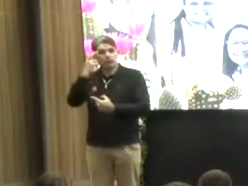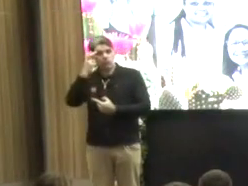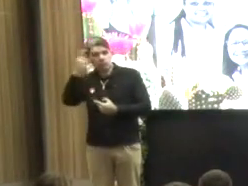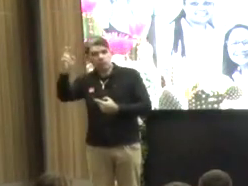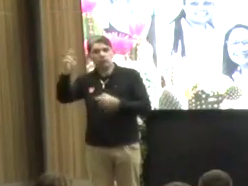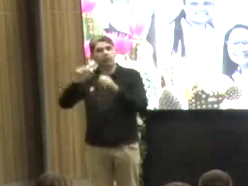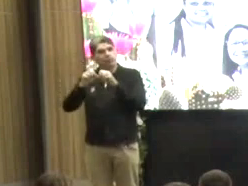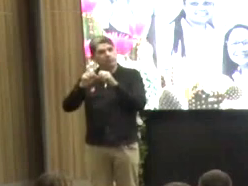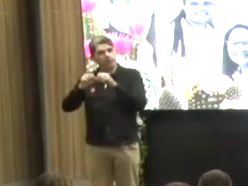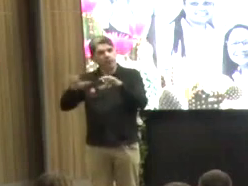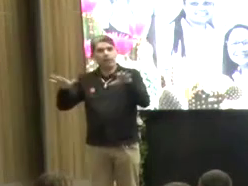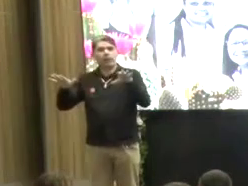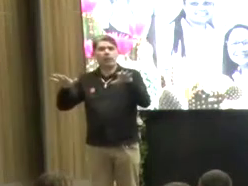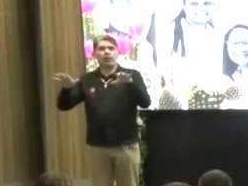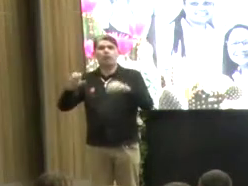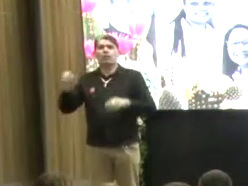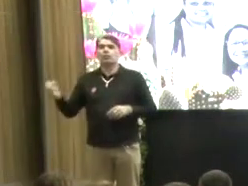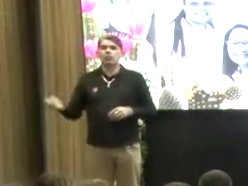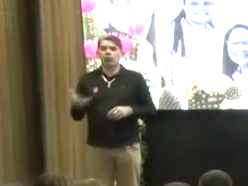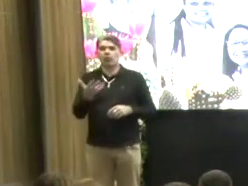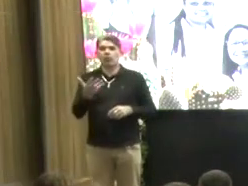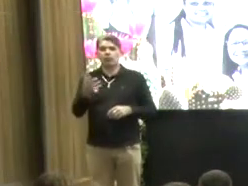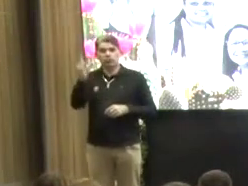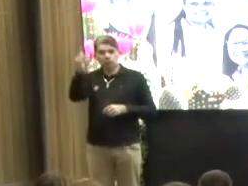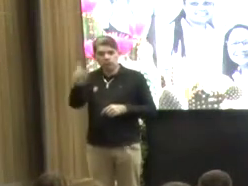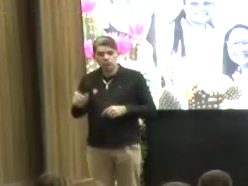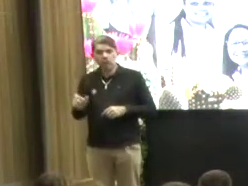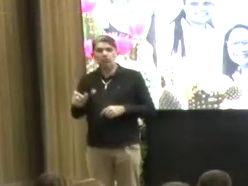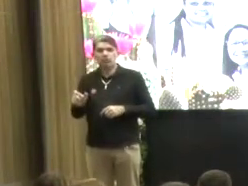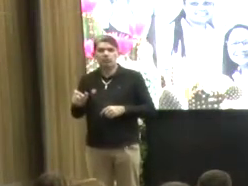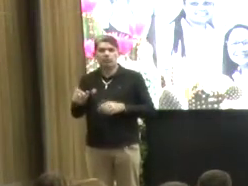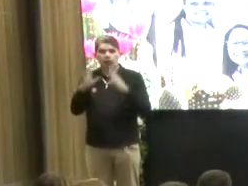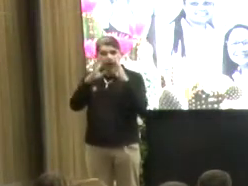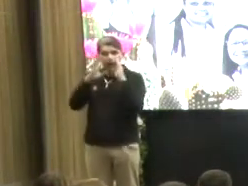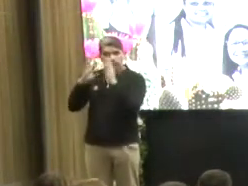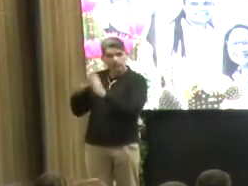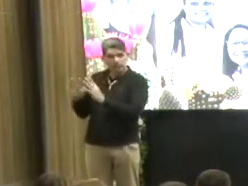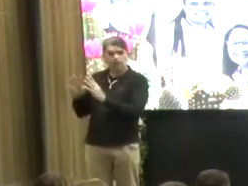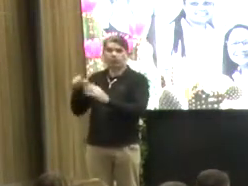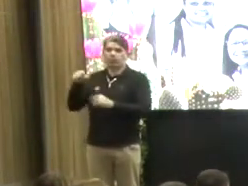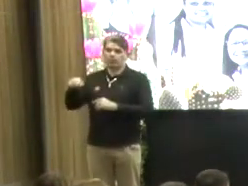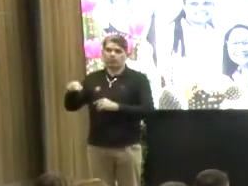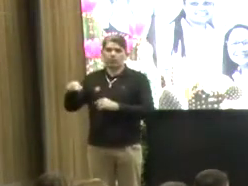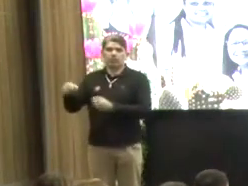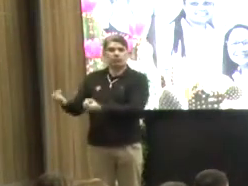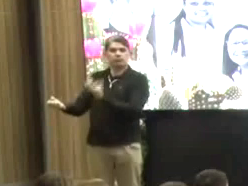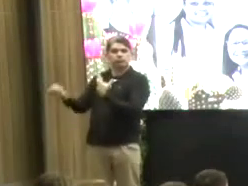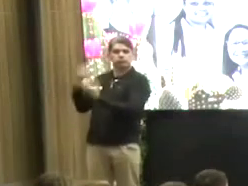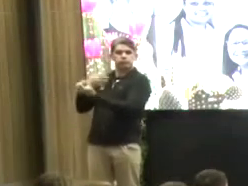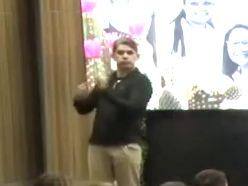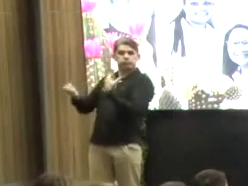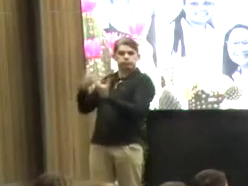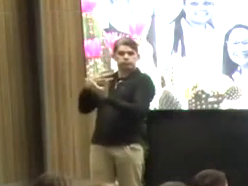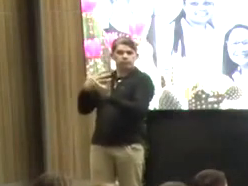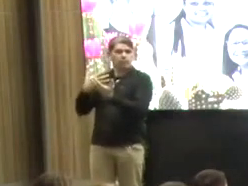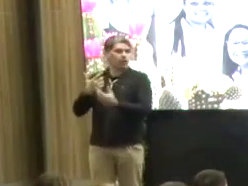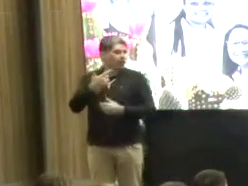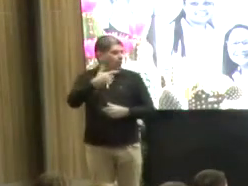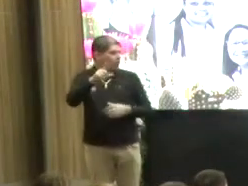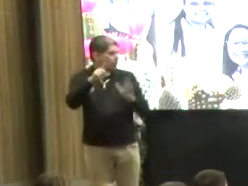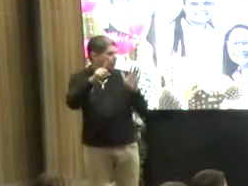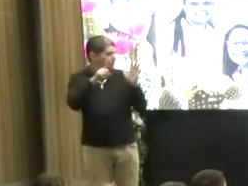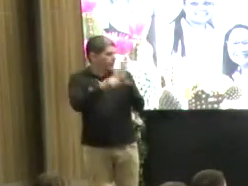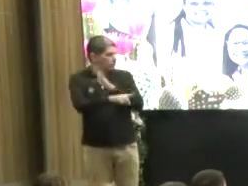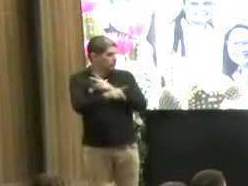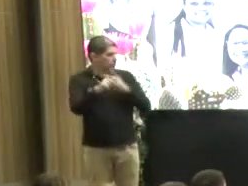com novos sujeitos ouvindo o outro. Eu vou deixar uma segunda questão para os dois palestrantes, né?